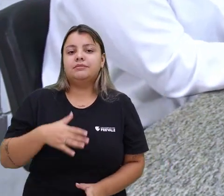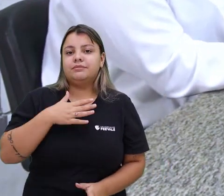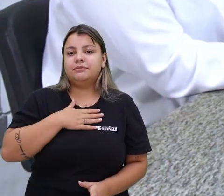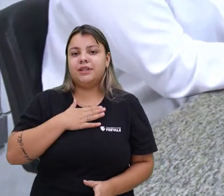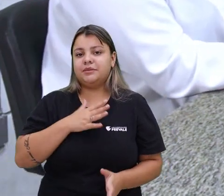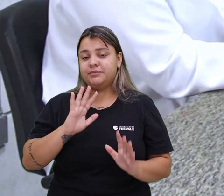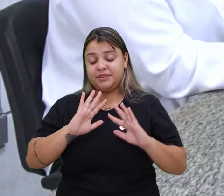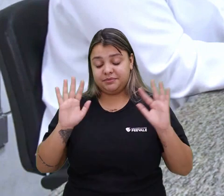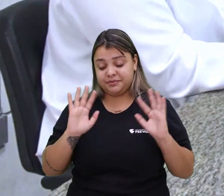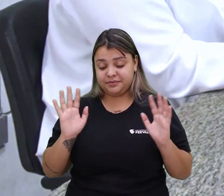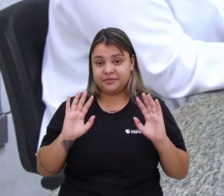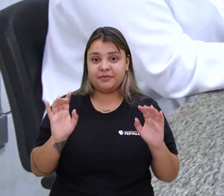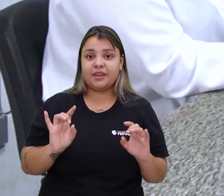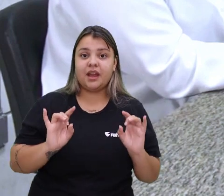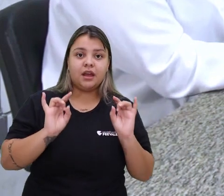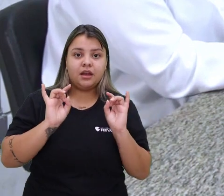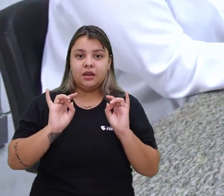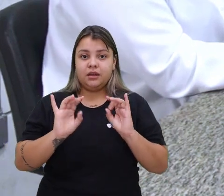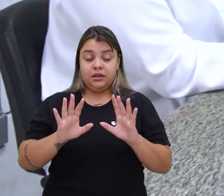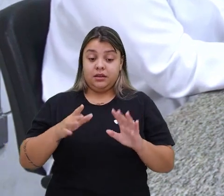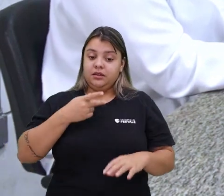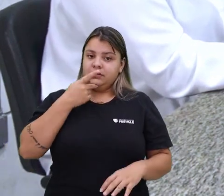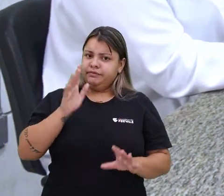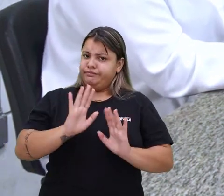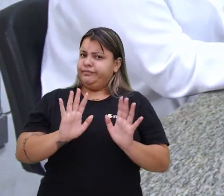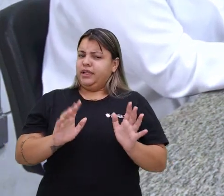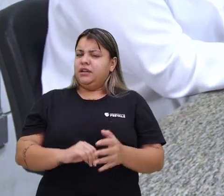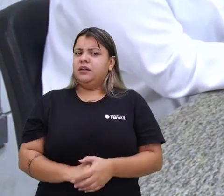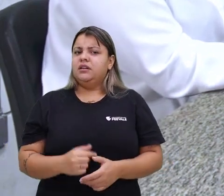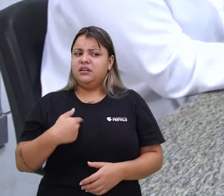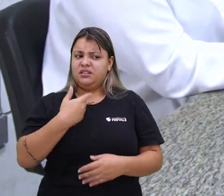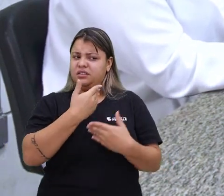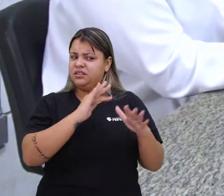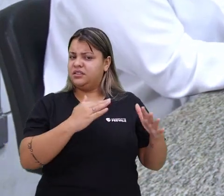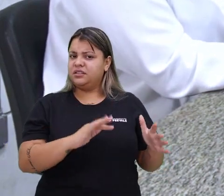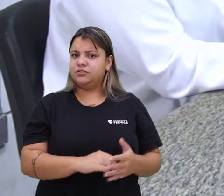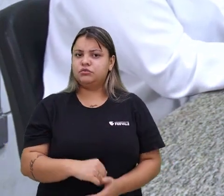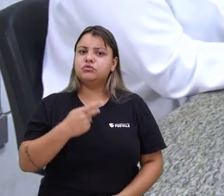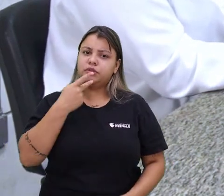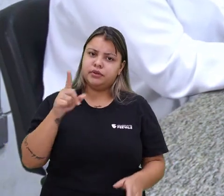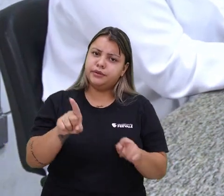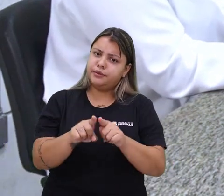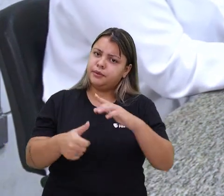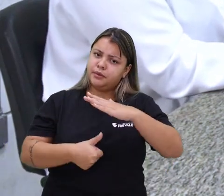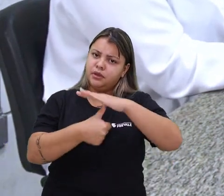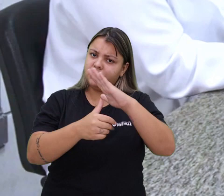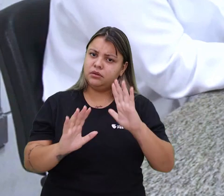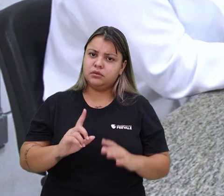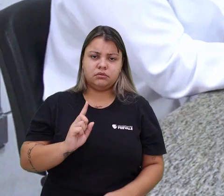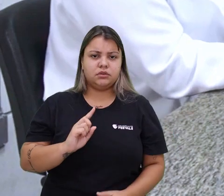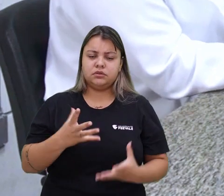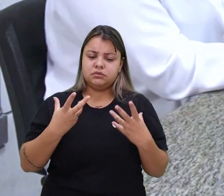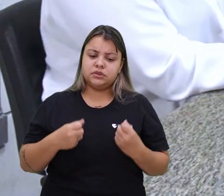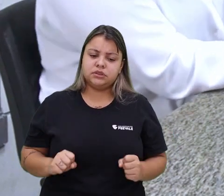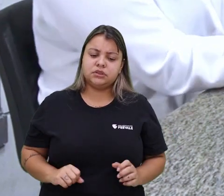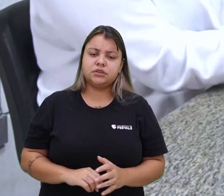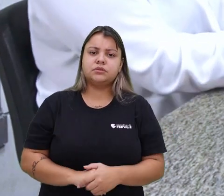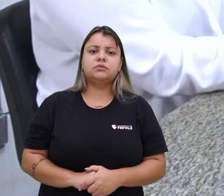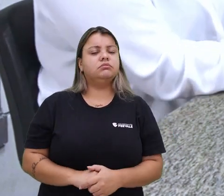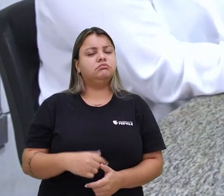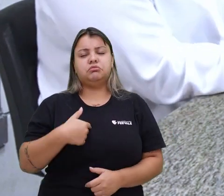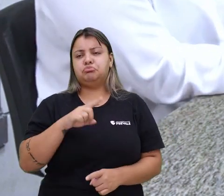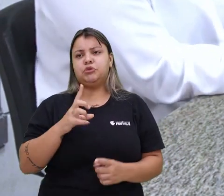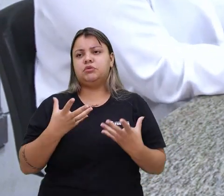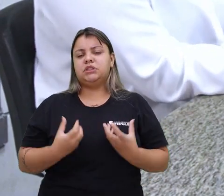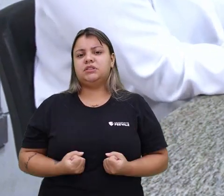é enfim eu sou totalmente contra e eu falo isso já falei na frente da minha reitora né enfim que sou totalmente